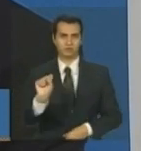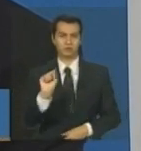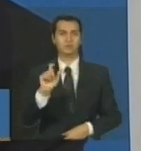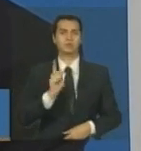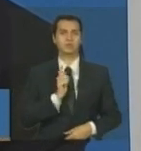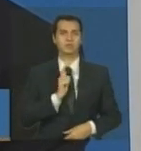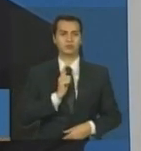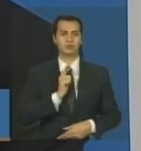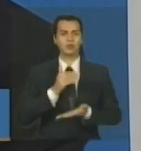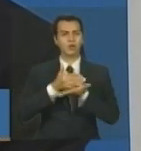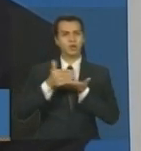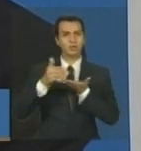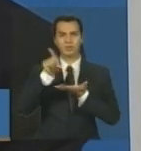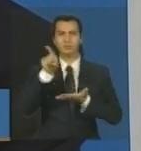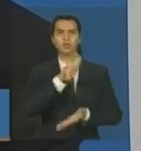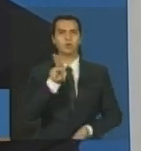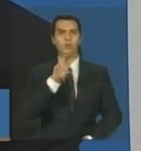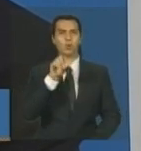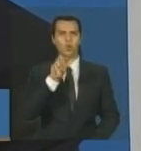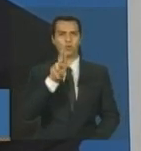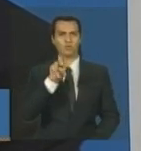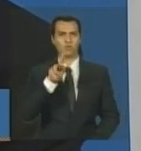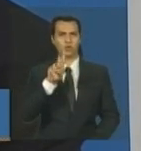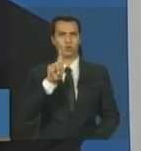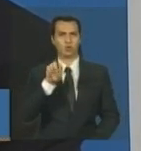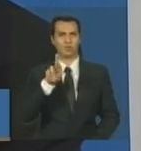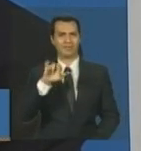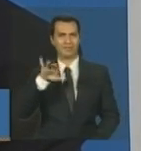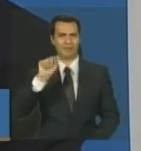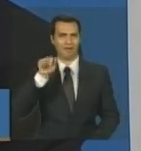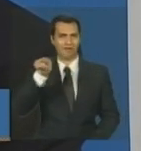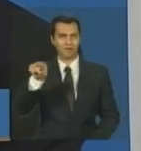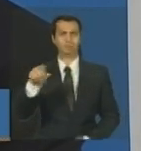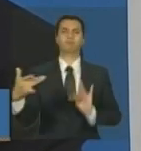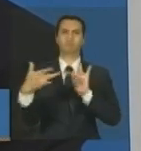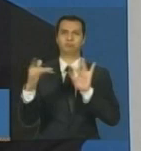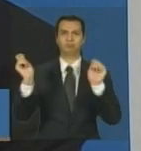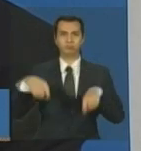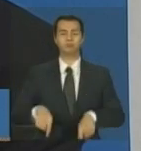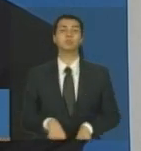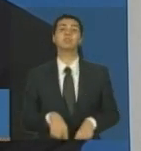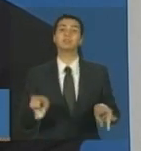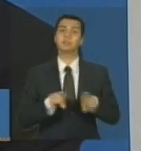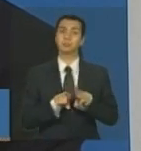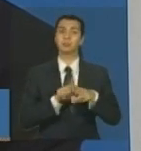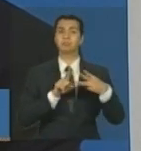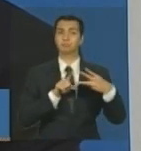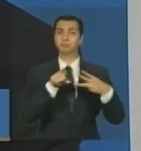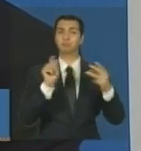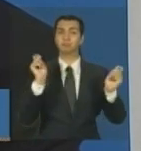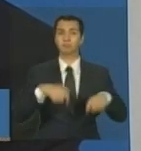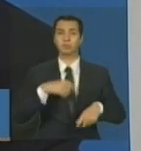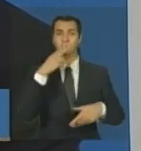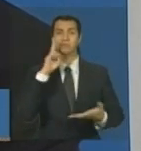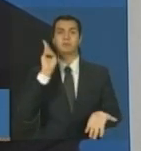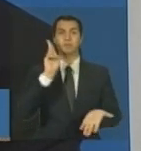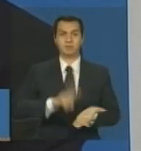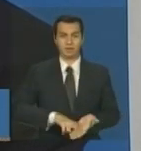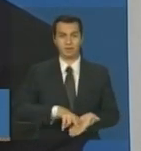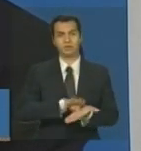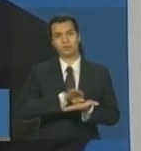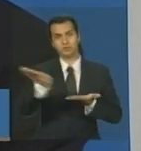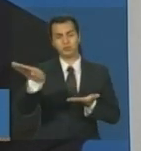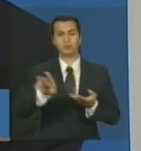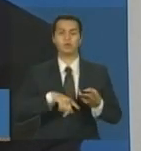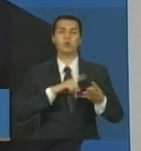ouvidoria está logo no iniciozinho, na primeira página do site. Isso também pode ser feito por carta para a Secretaria Nacional de Renda de Cidadania